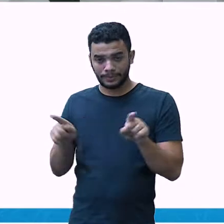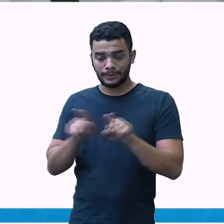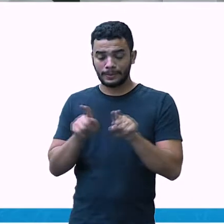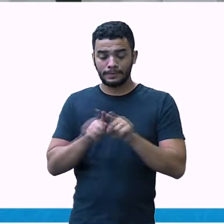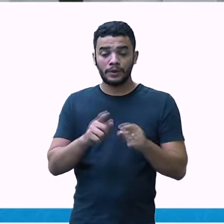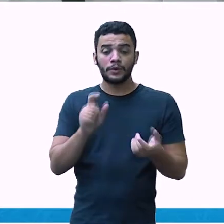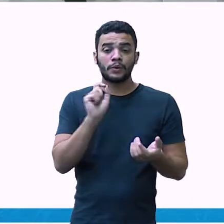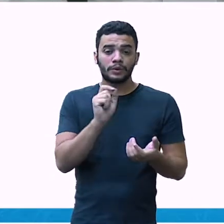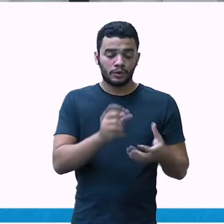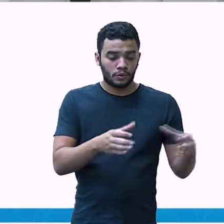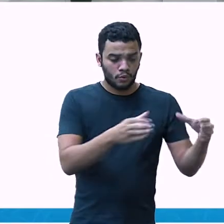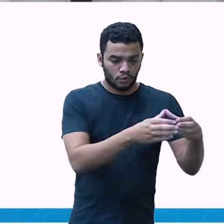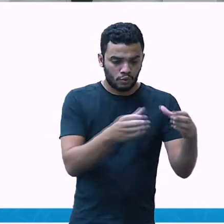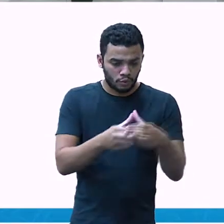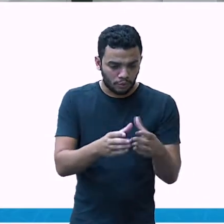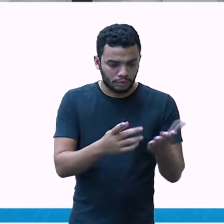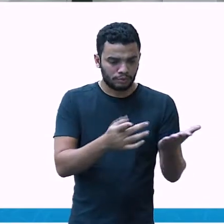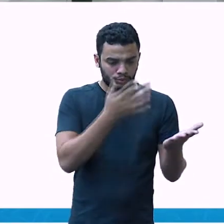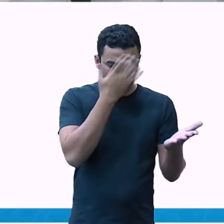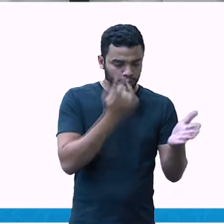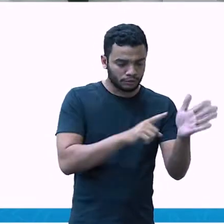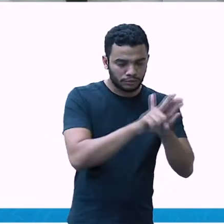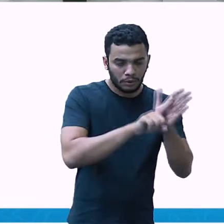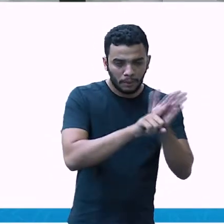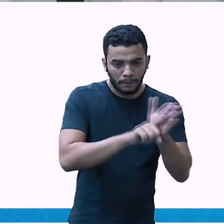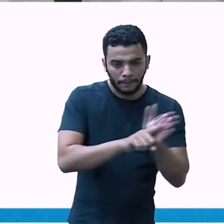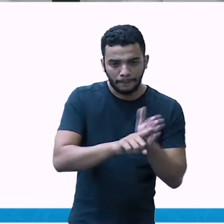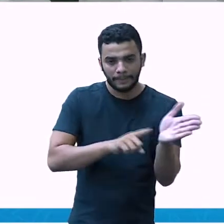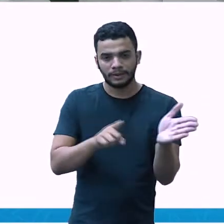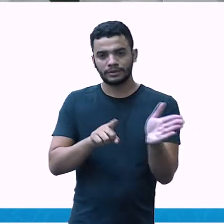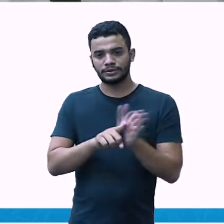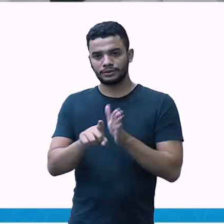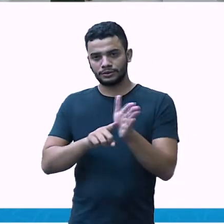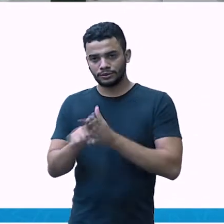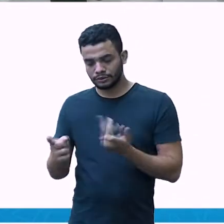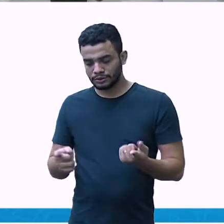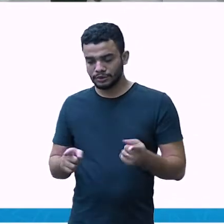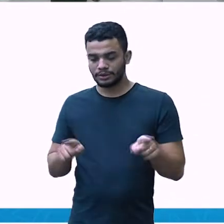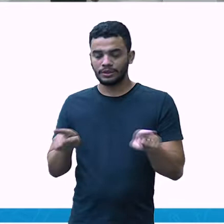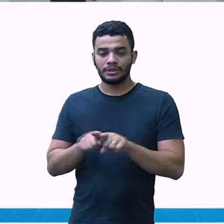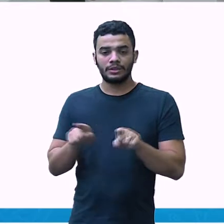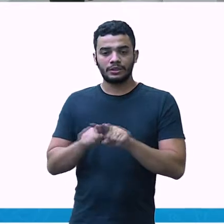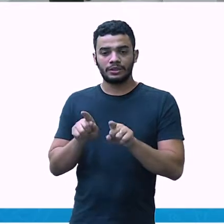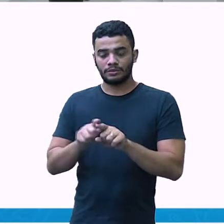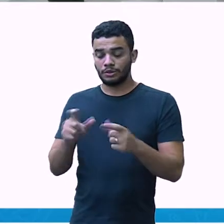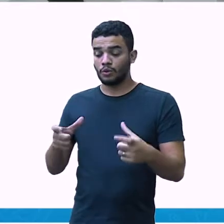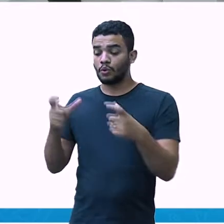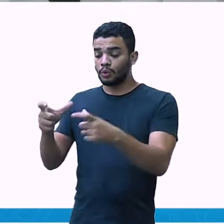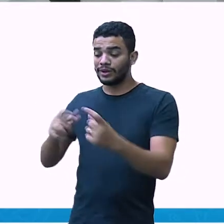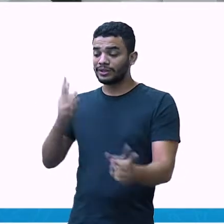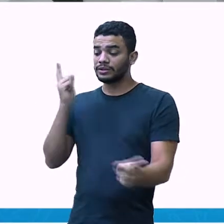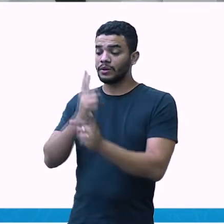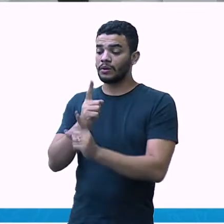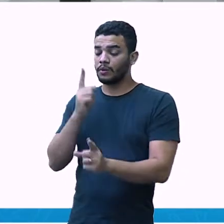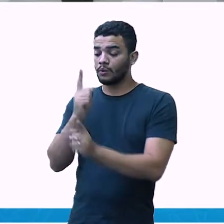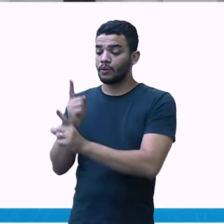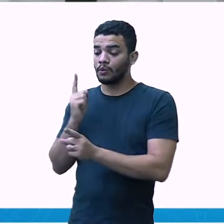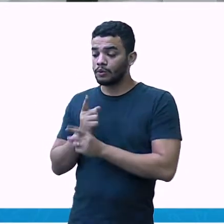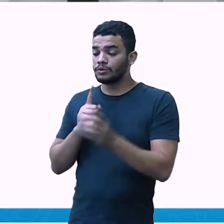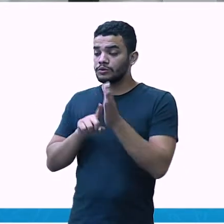pesquisa, utilização adequada da escala, fonte, é importante